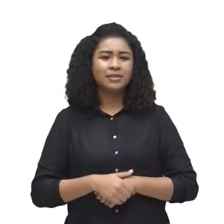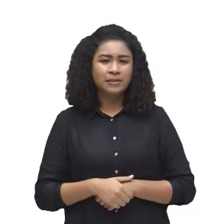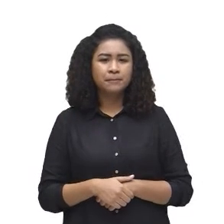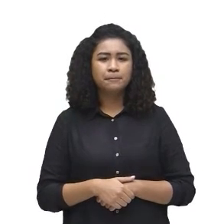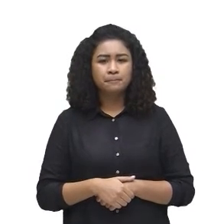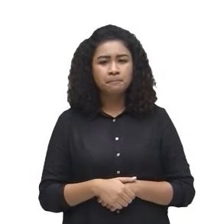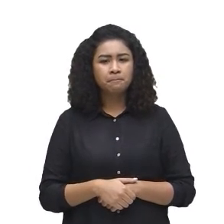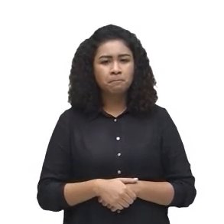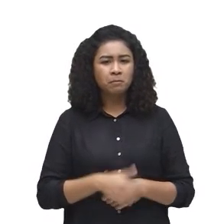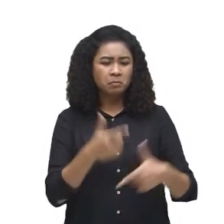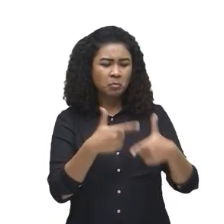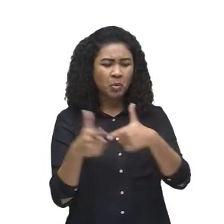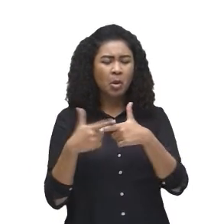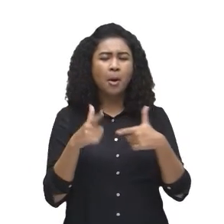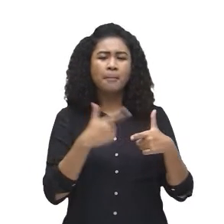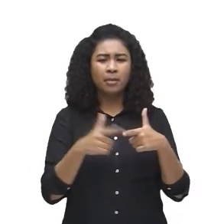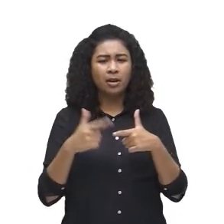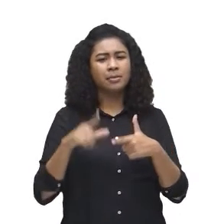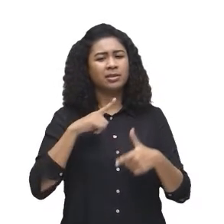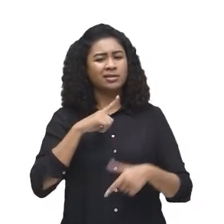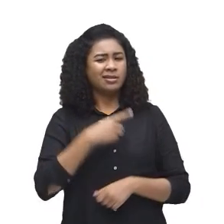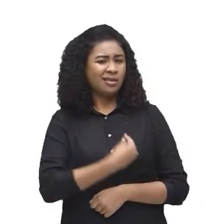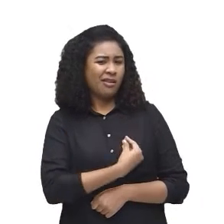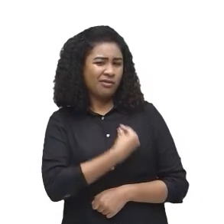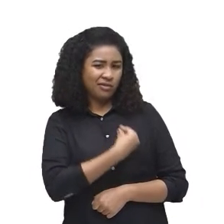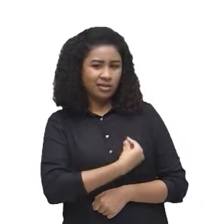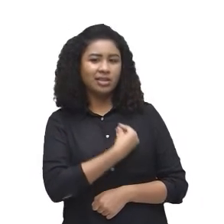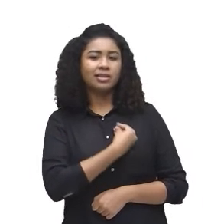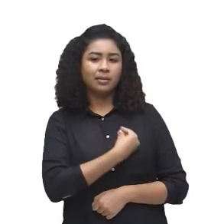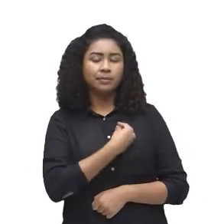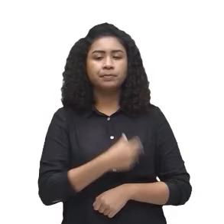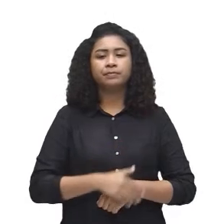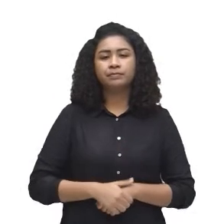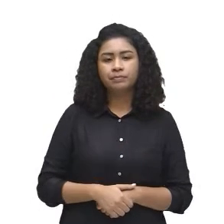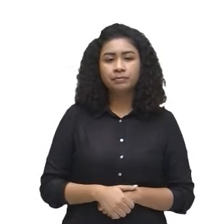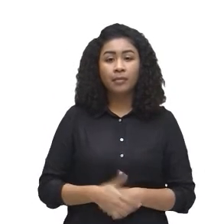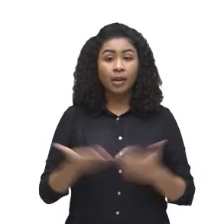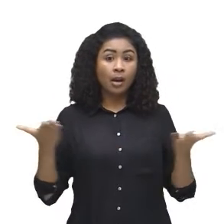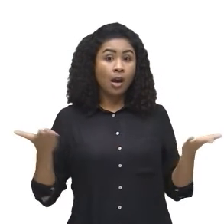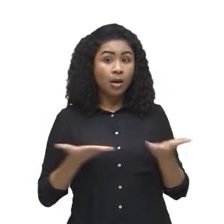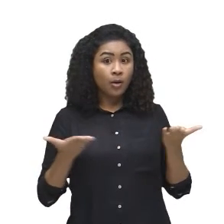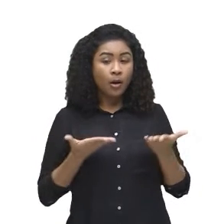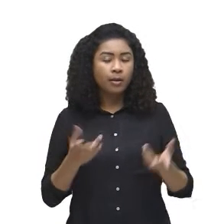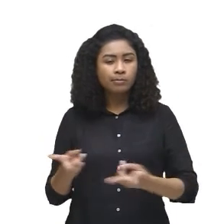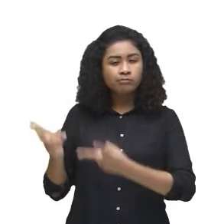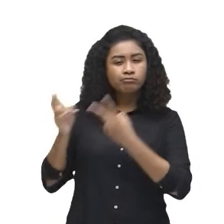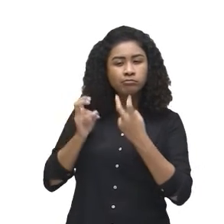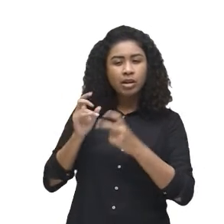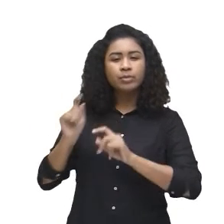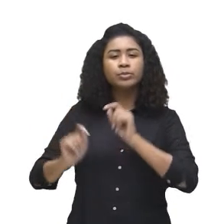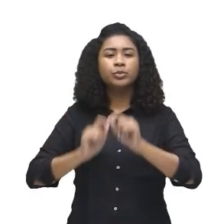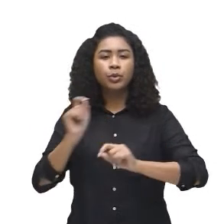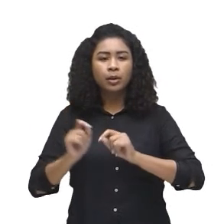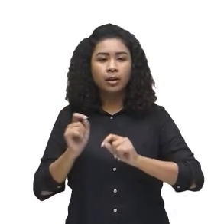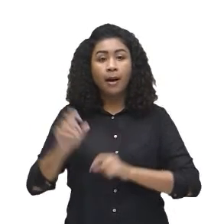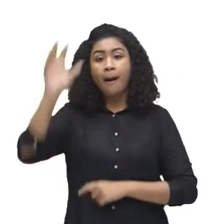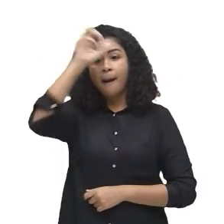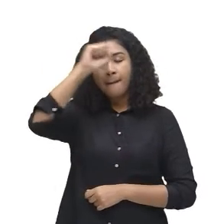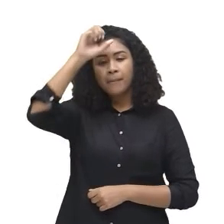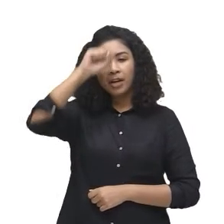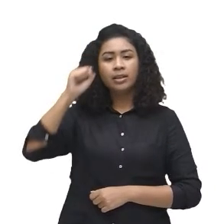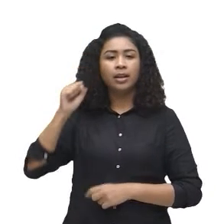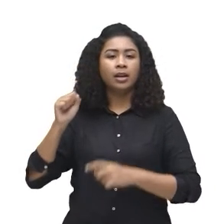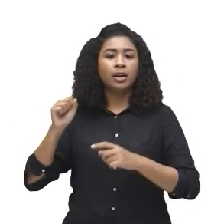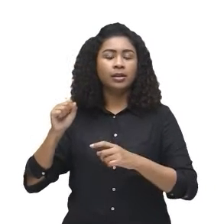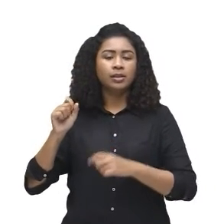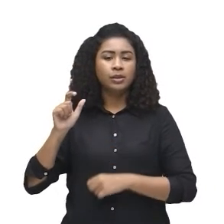externos no nosso cotidiano, tá bom? E aí vamos agora ver sobre as lutas das Olimpíadas, aquelas